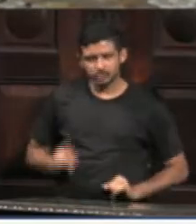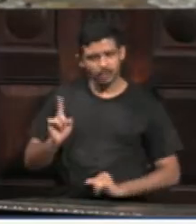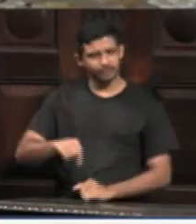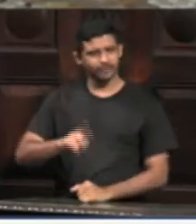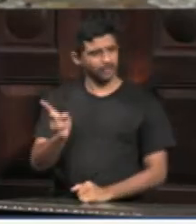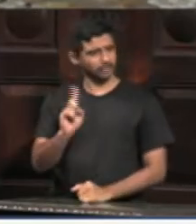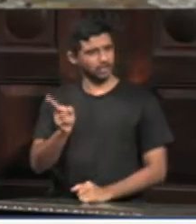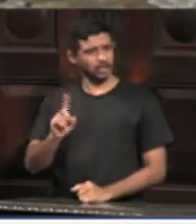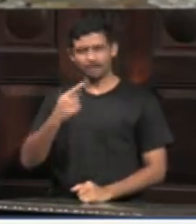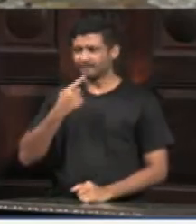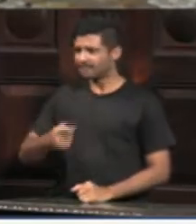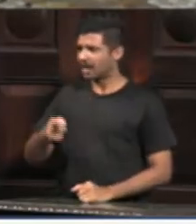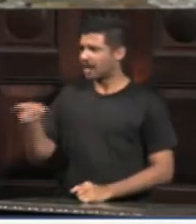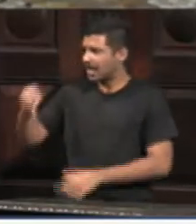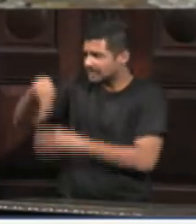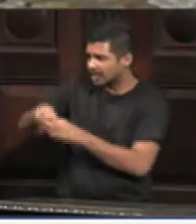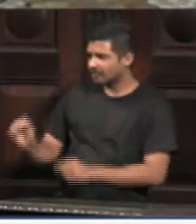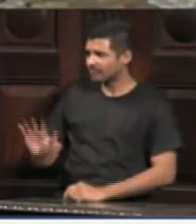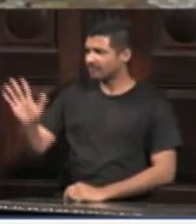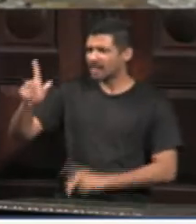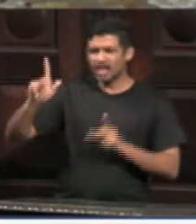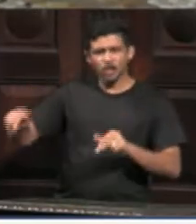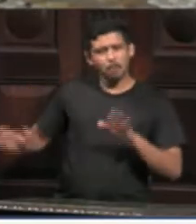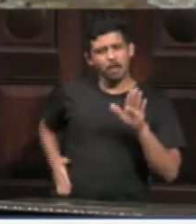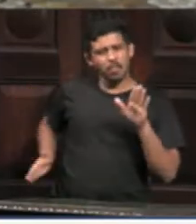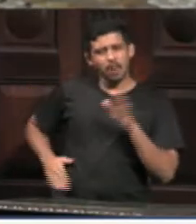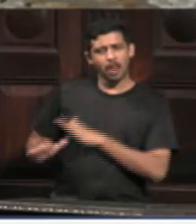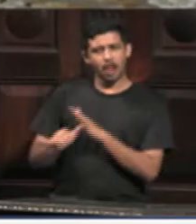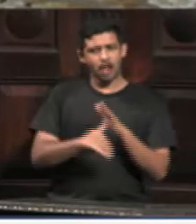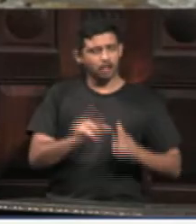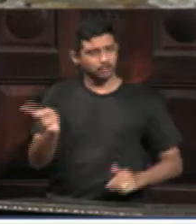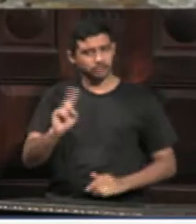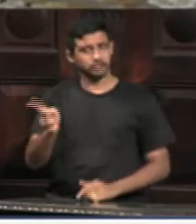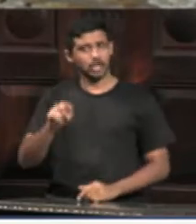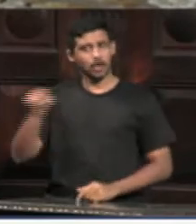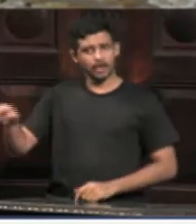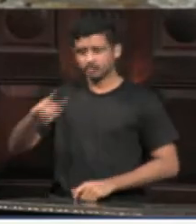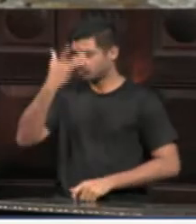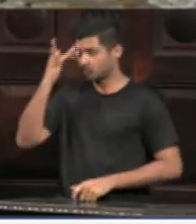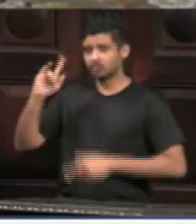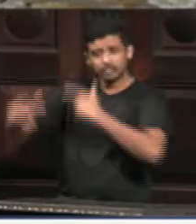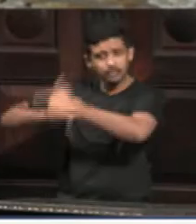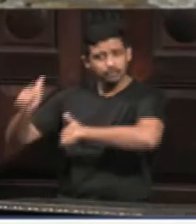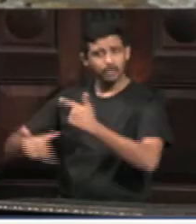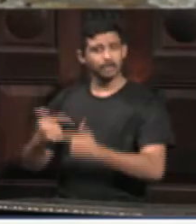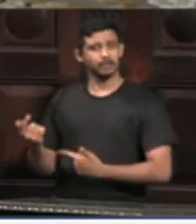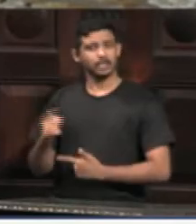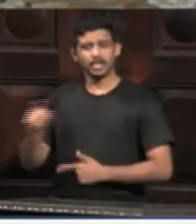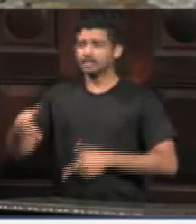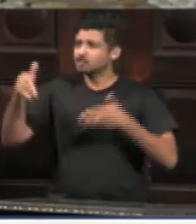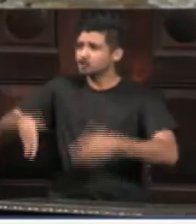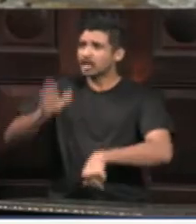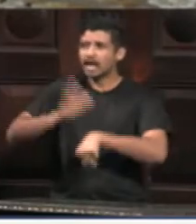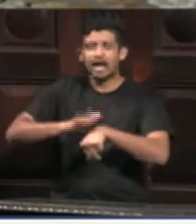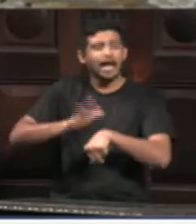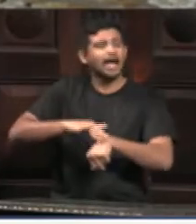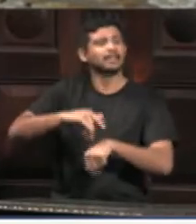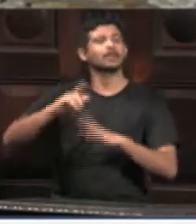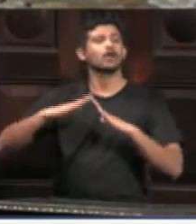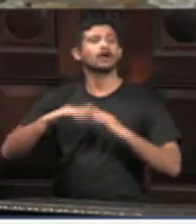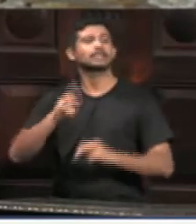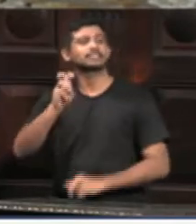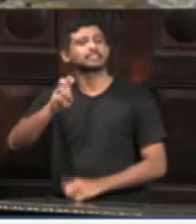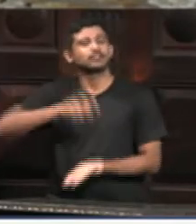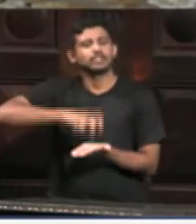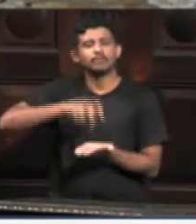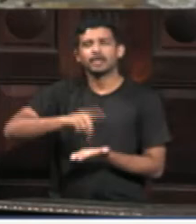mora em comunidade é bandido e vagabundo, porque não é. São pessoas trabalhadoras que saem de casa às 5 horas da manhã, levam uma marmita, pegam